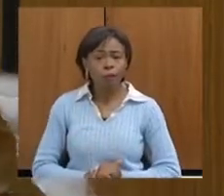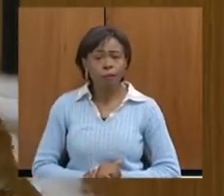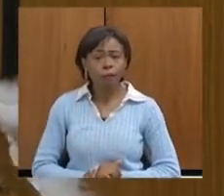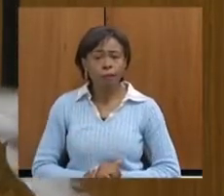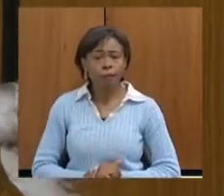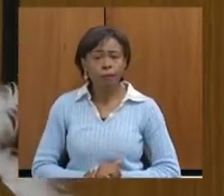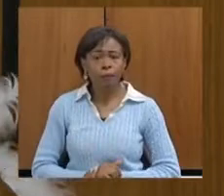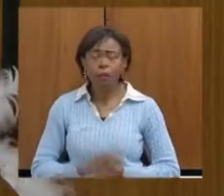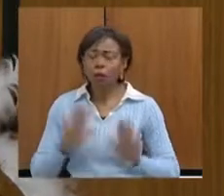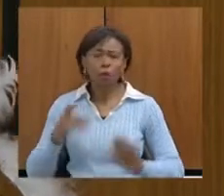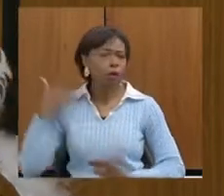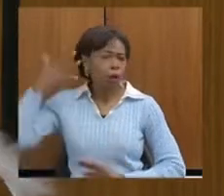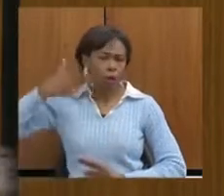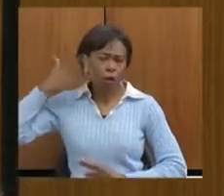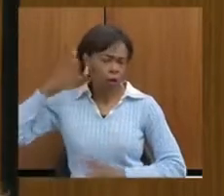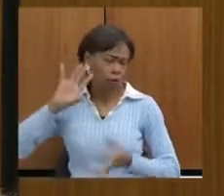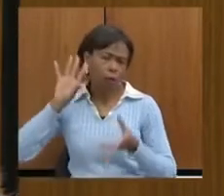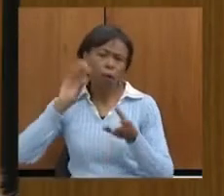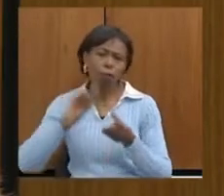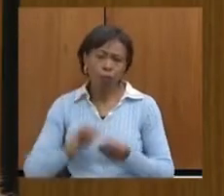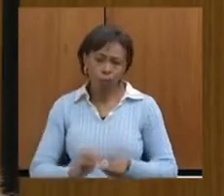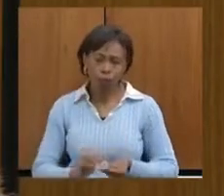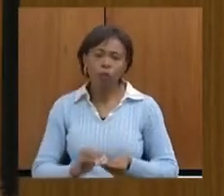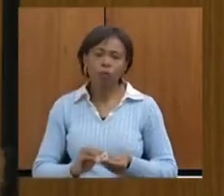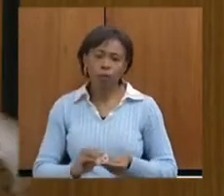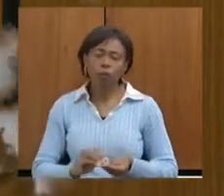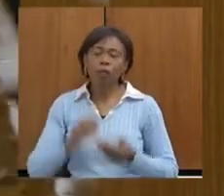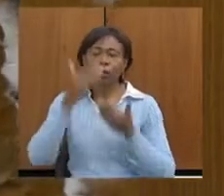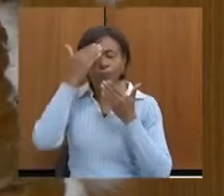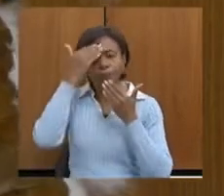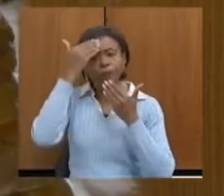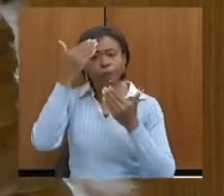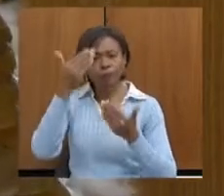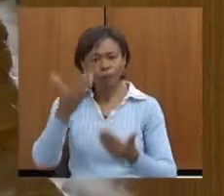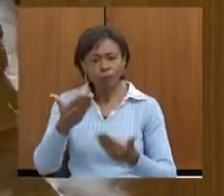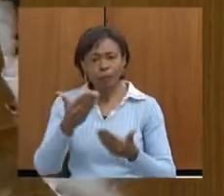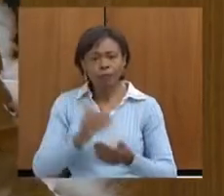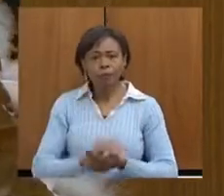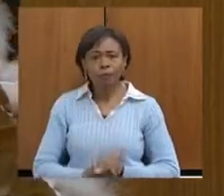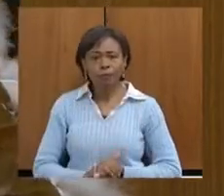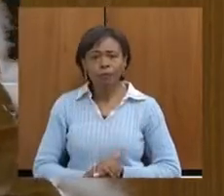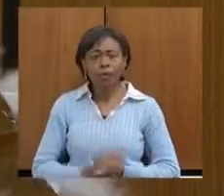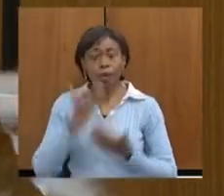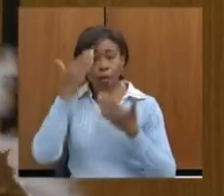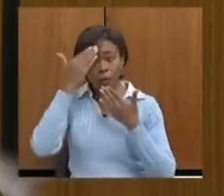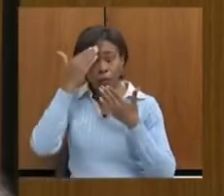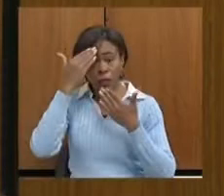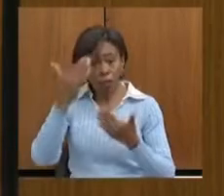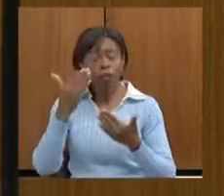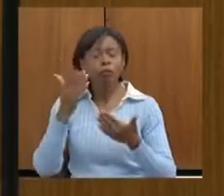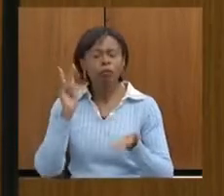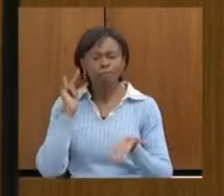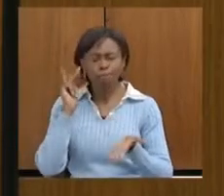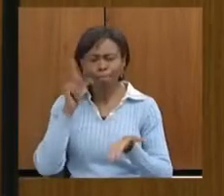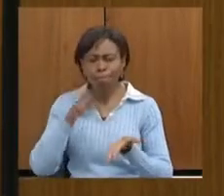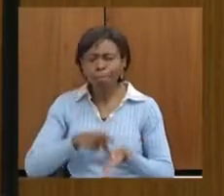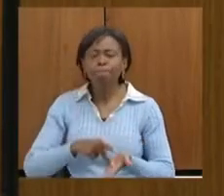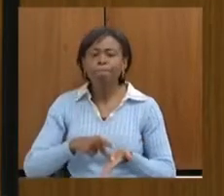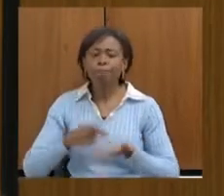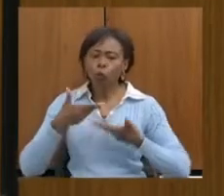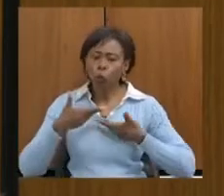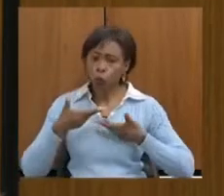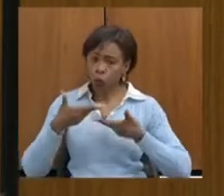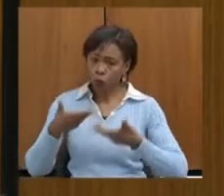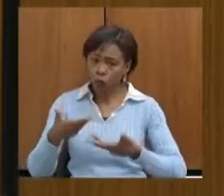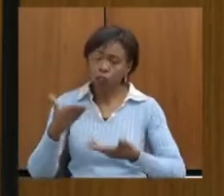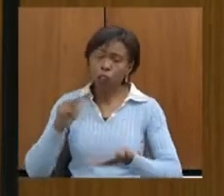eu deixo aqui a minha palavra né é agradeço agradeço imensamente mesmo o convite